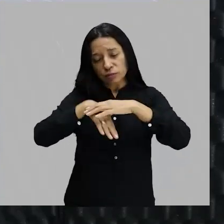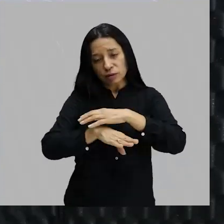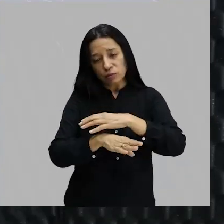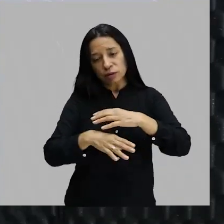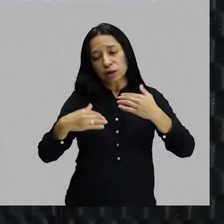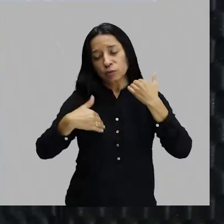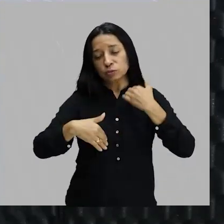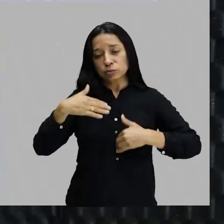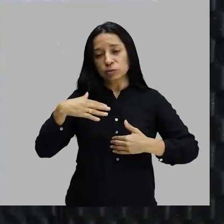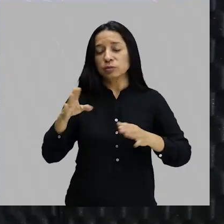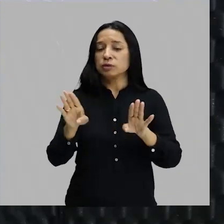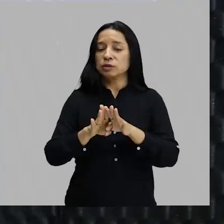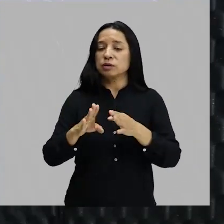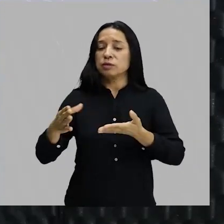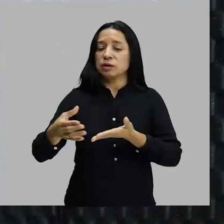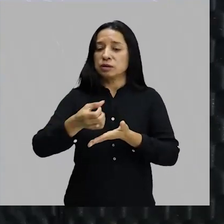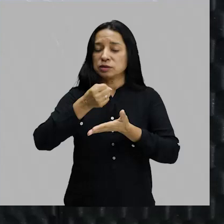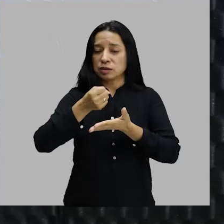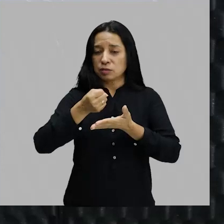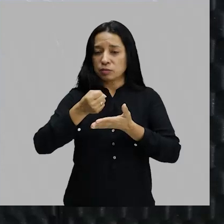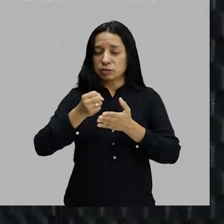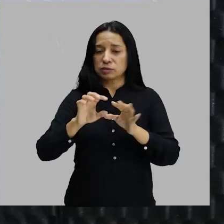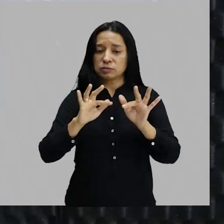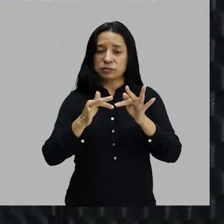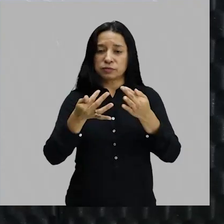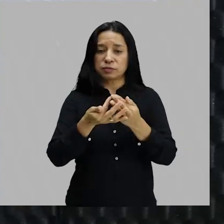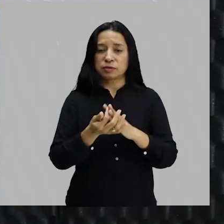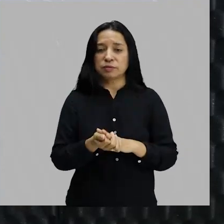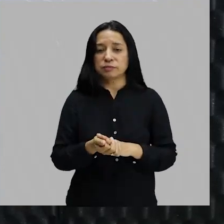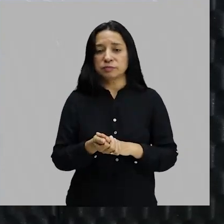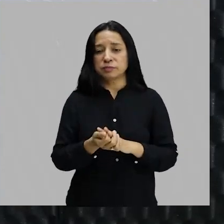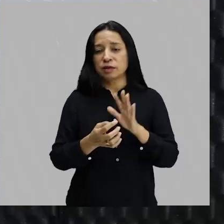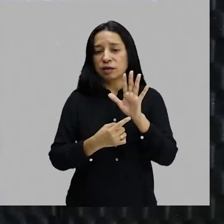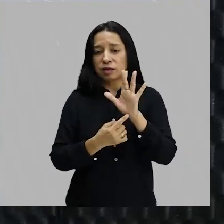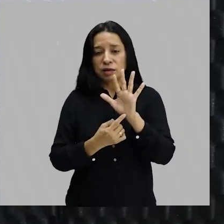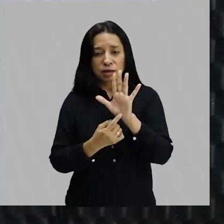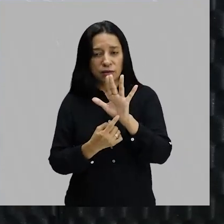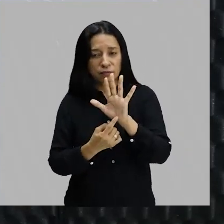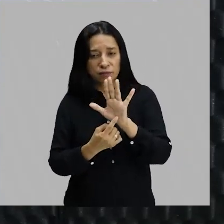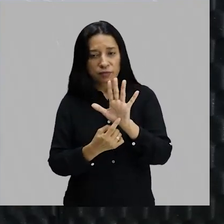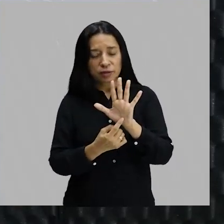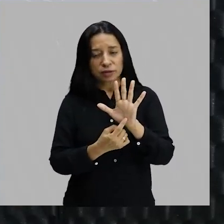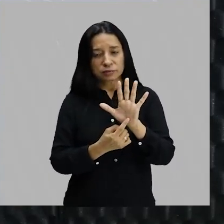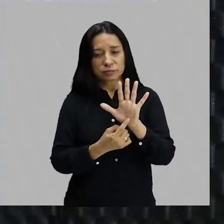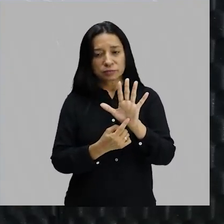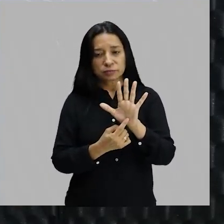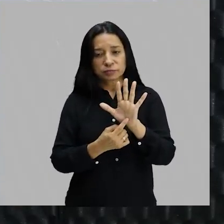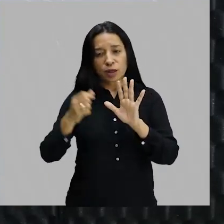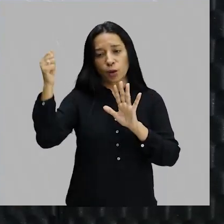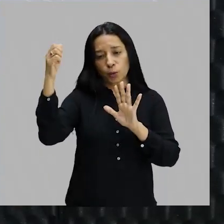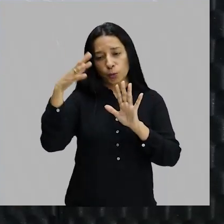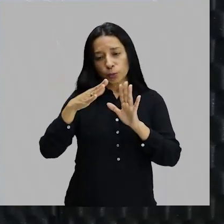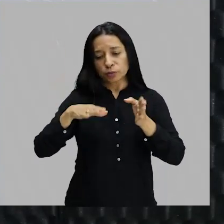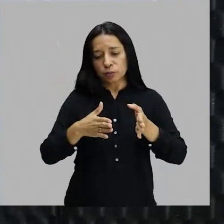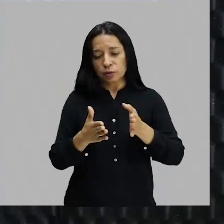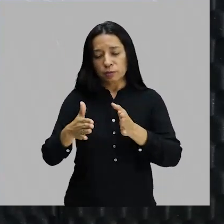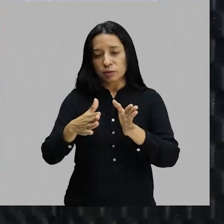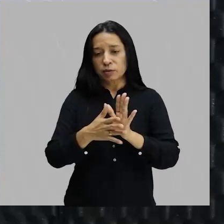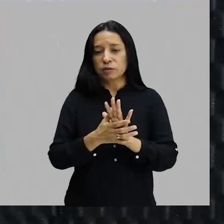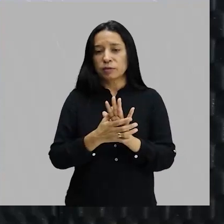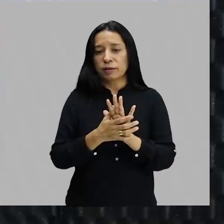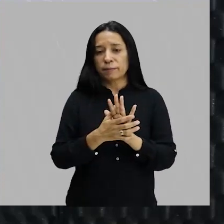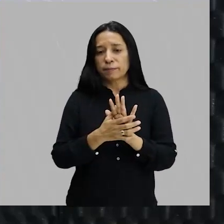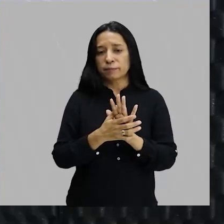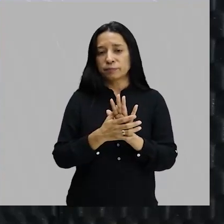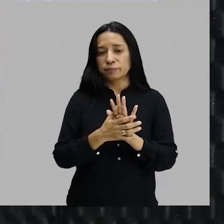parentes. Cenas do Antigo e Novo Testamento, a vela, que é uma metáfora do cristianismo que ainda é muito forte, a ideia da iluminação, alfa e